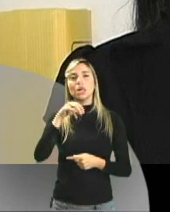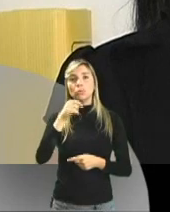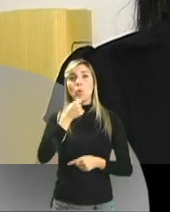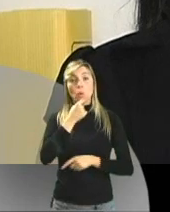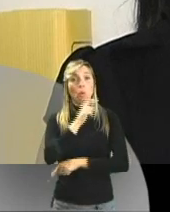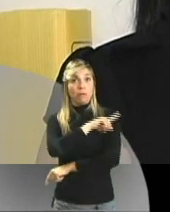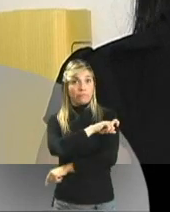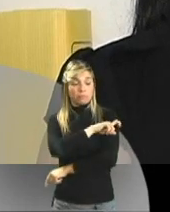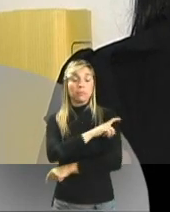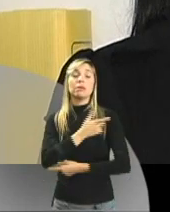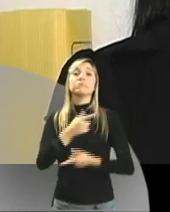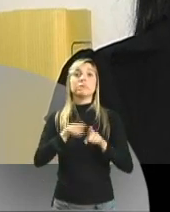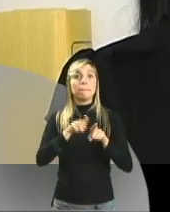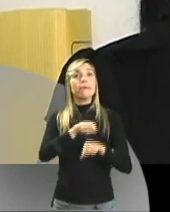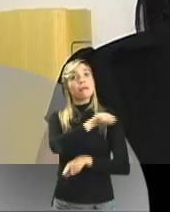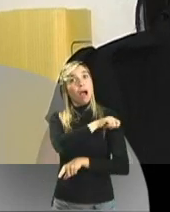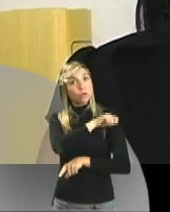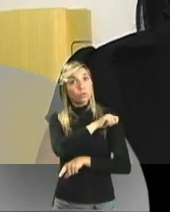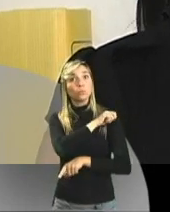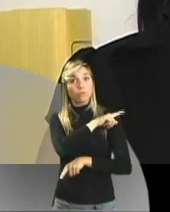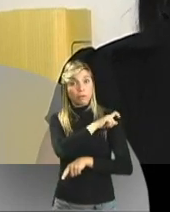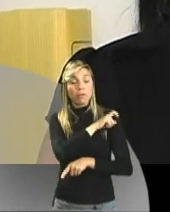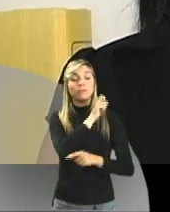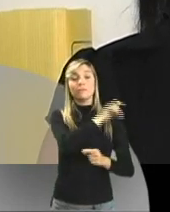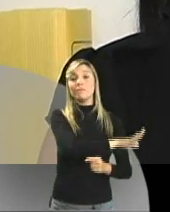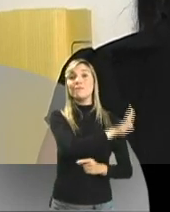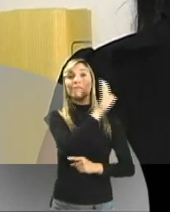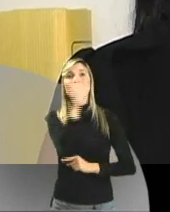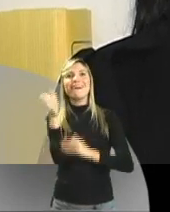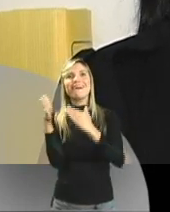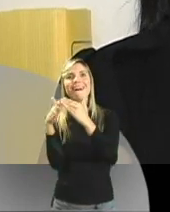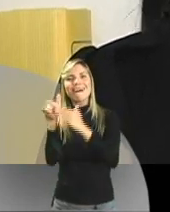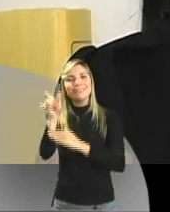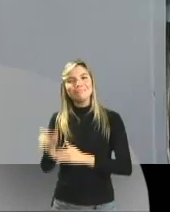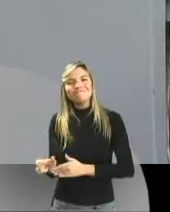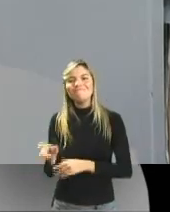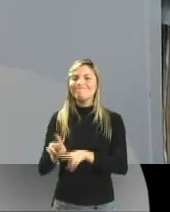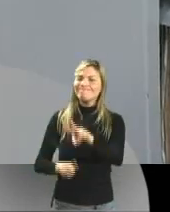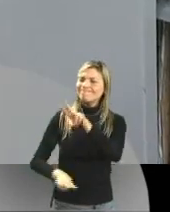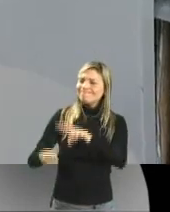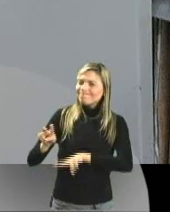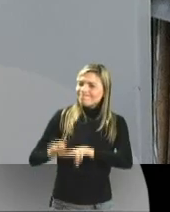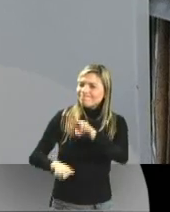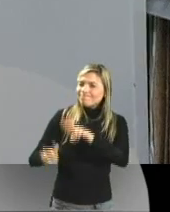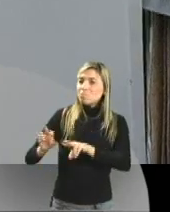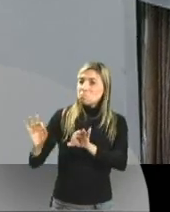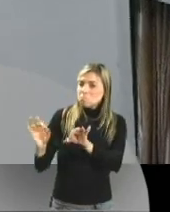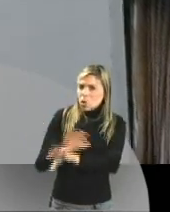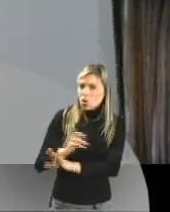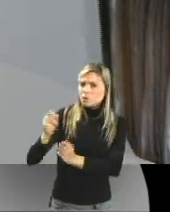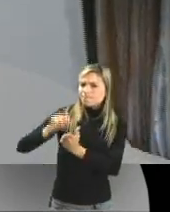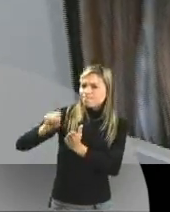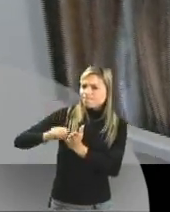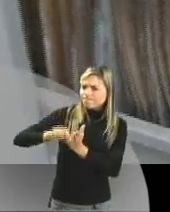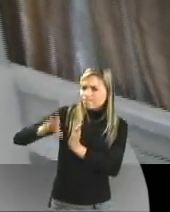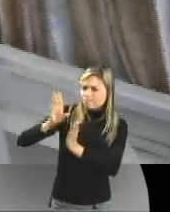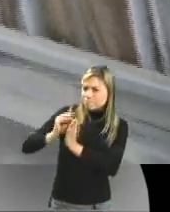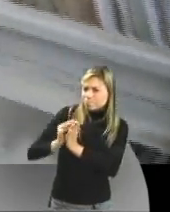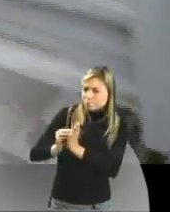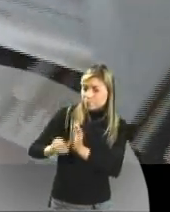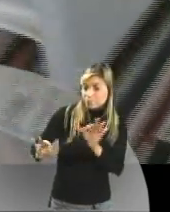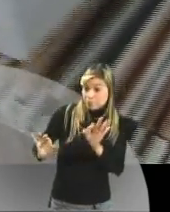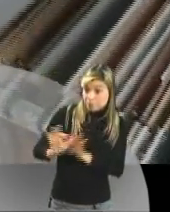que os estudantes de enfermagem possam ir à casa desse usuário para fazer a avaliação, para nos passar um